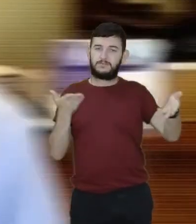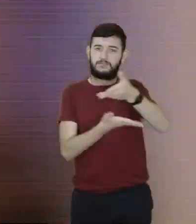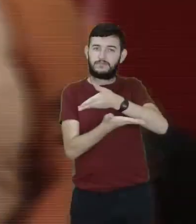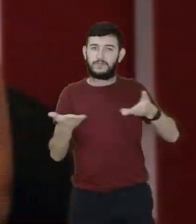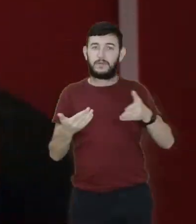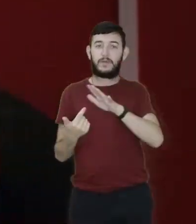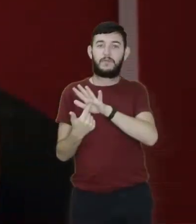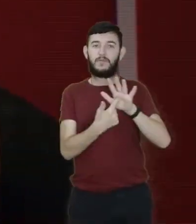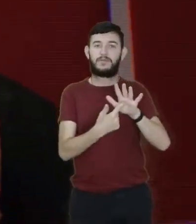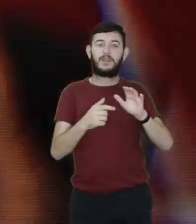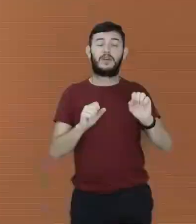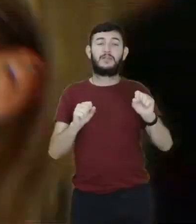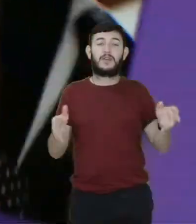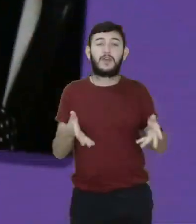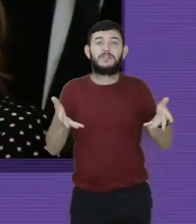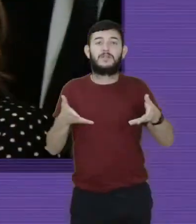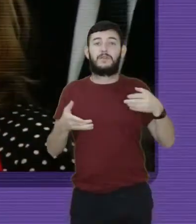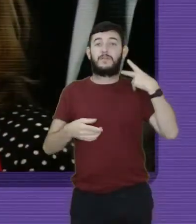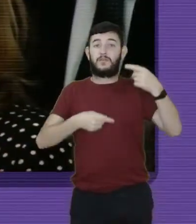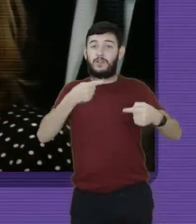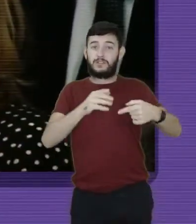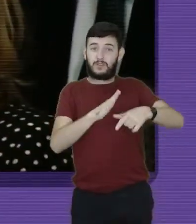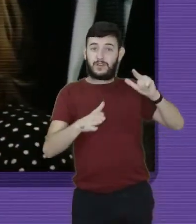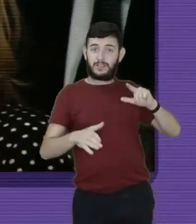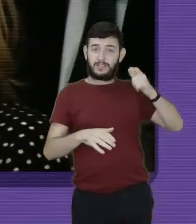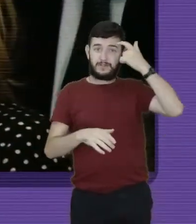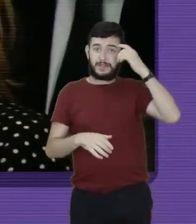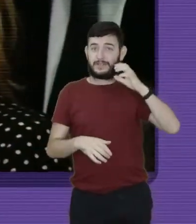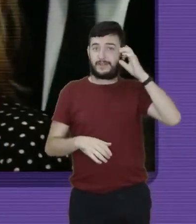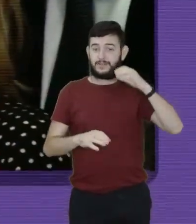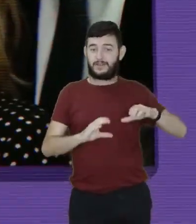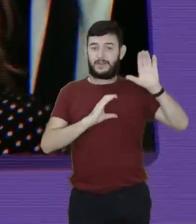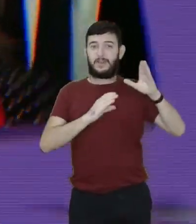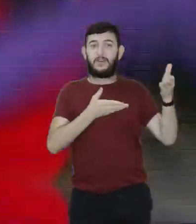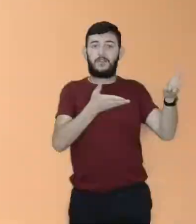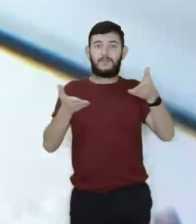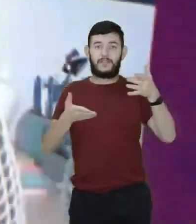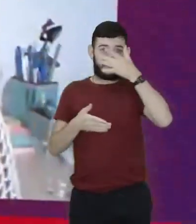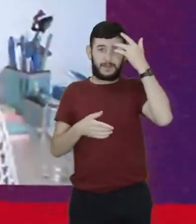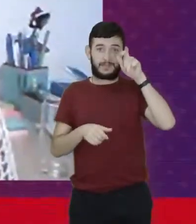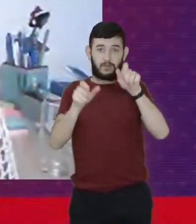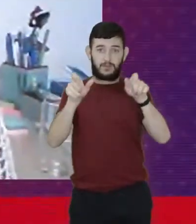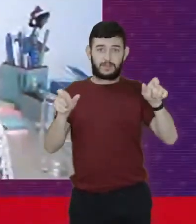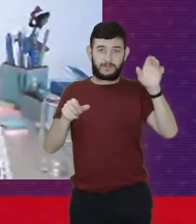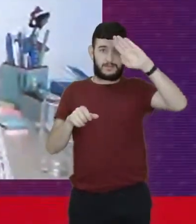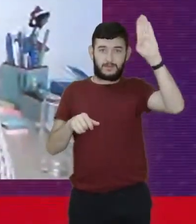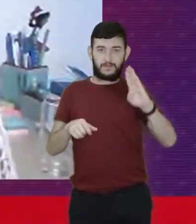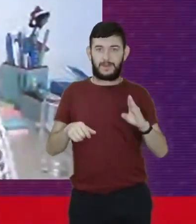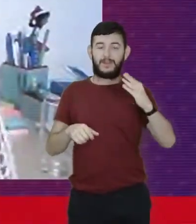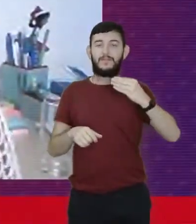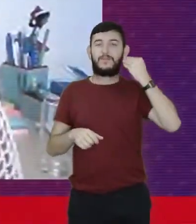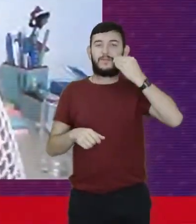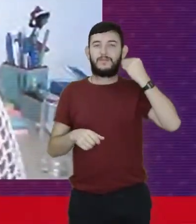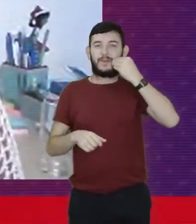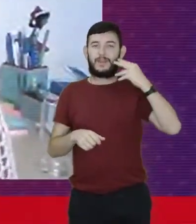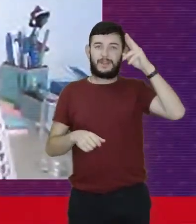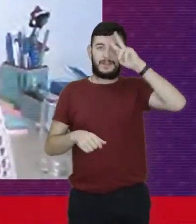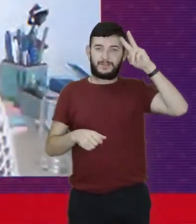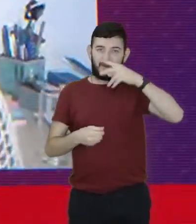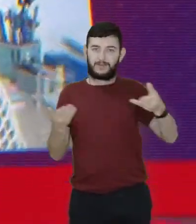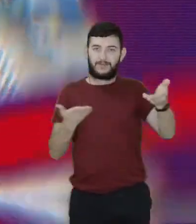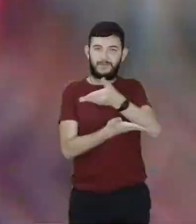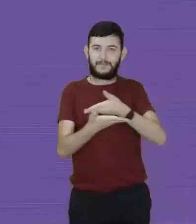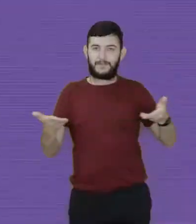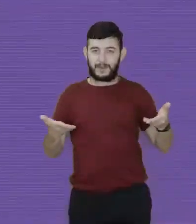começa muito antes de se pensar em uma candidatura, convidamos companheiras de todos os cantos do país para compartilhar suas histórias e trajetórias com a